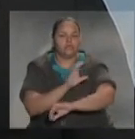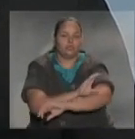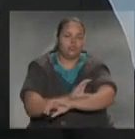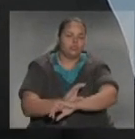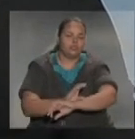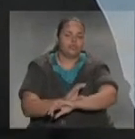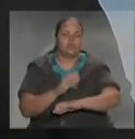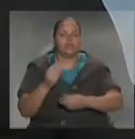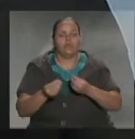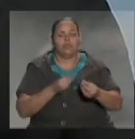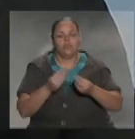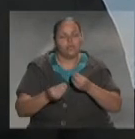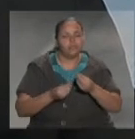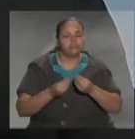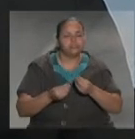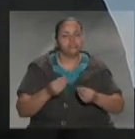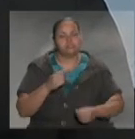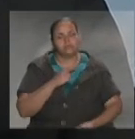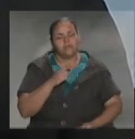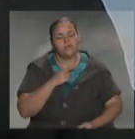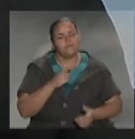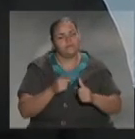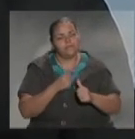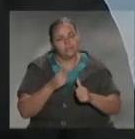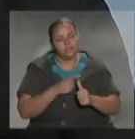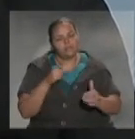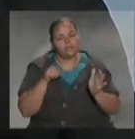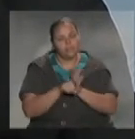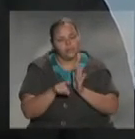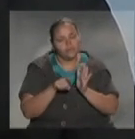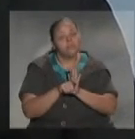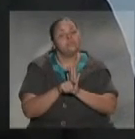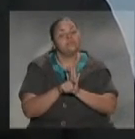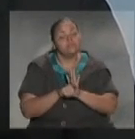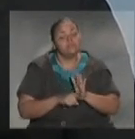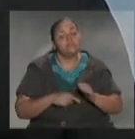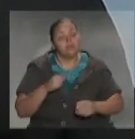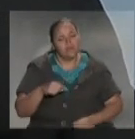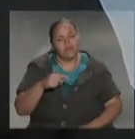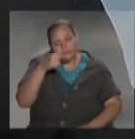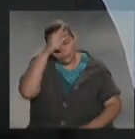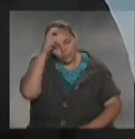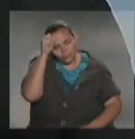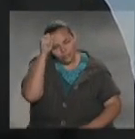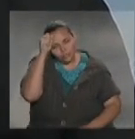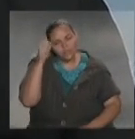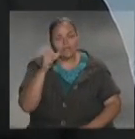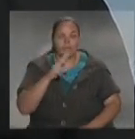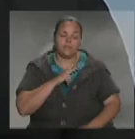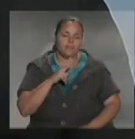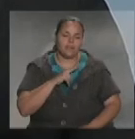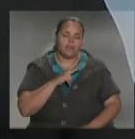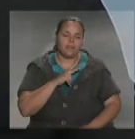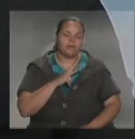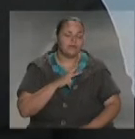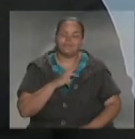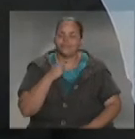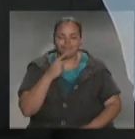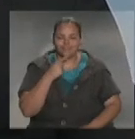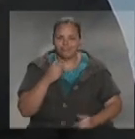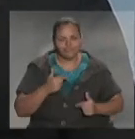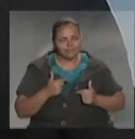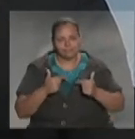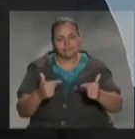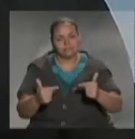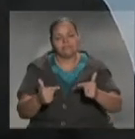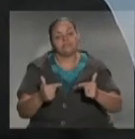cultura, tanto como foi o início das primeiras perguntas, né, tanto do setor público quanto da iniciativa privada, né, nós não vamos